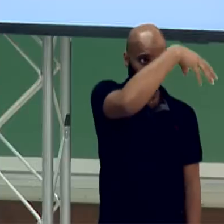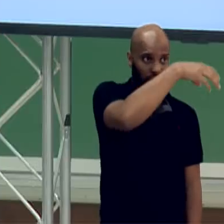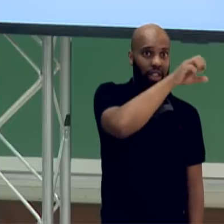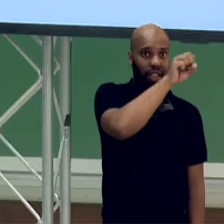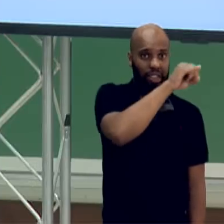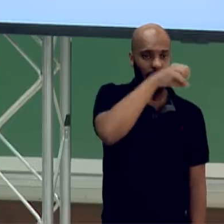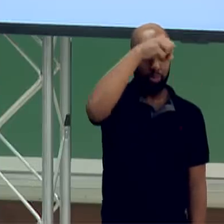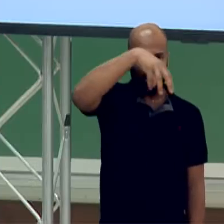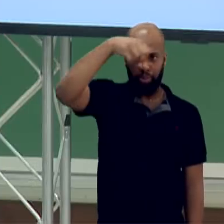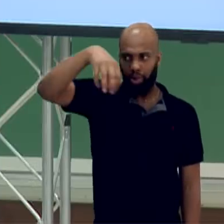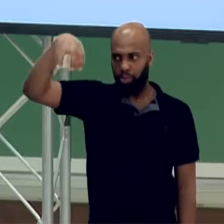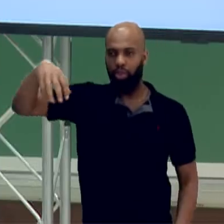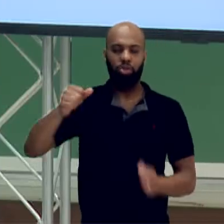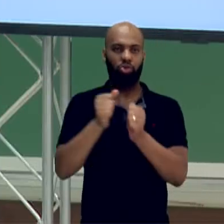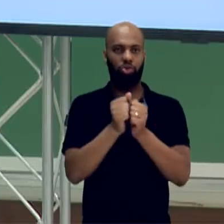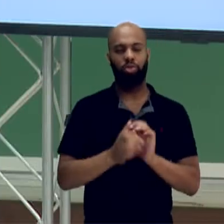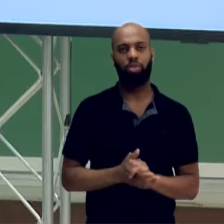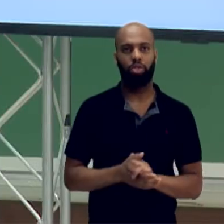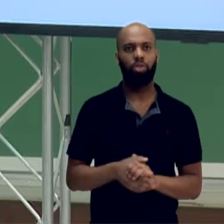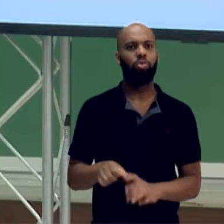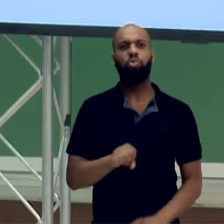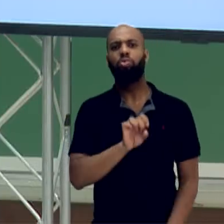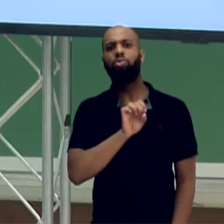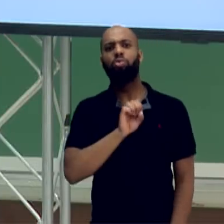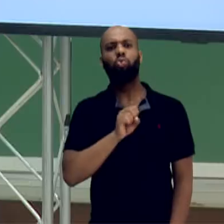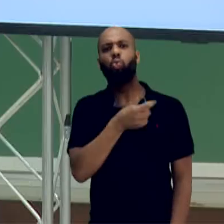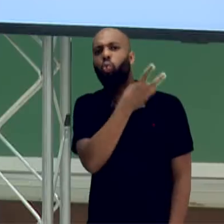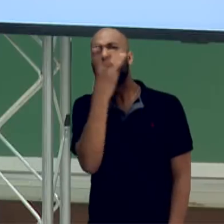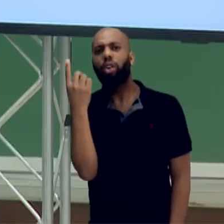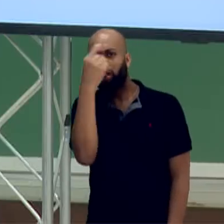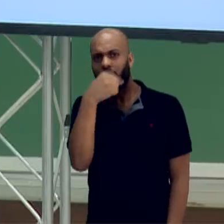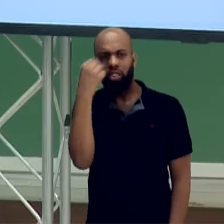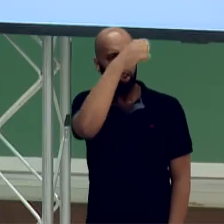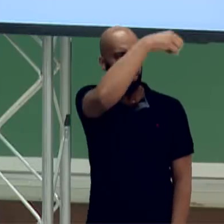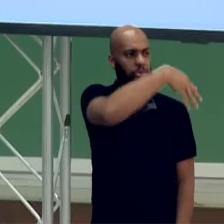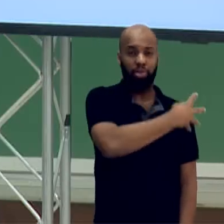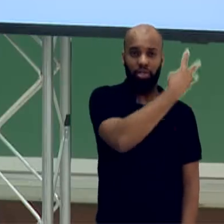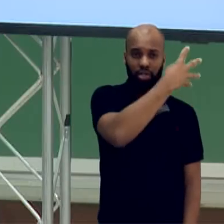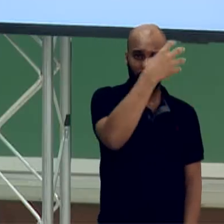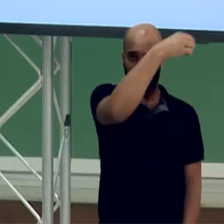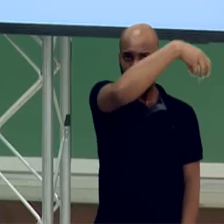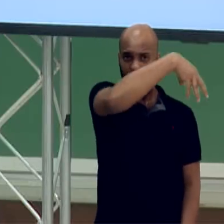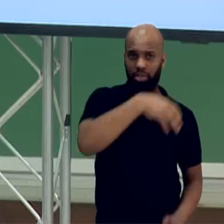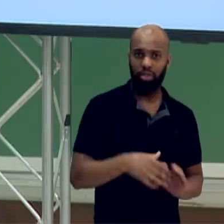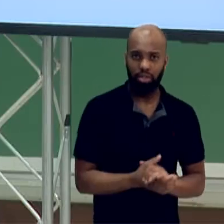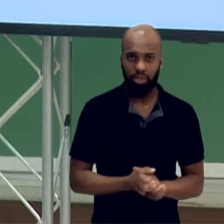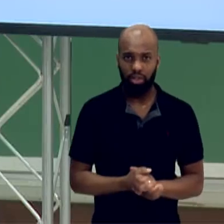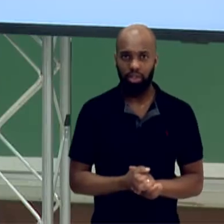tempo. De quantas em quantas horas a quarta lâmpada vai acender?